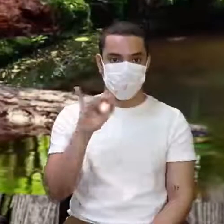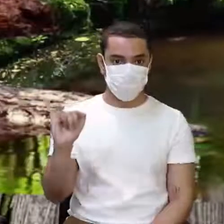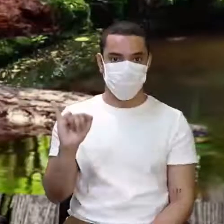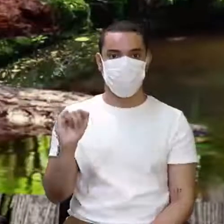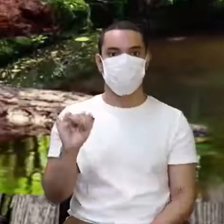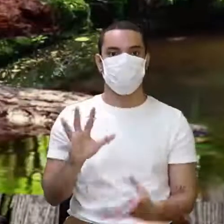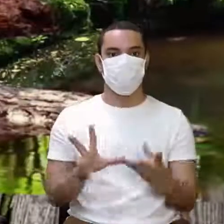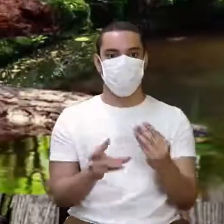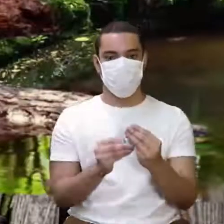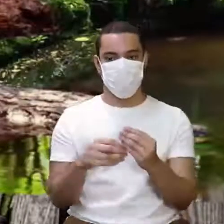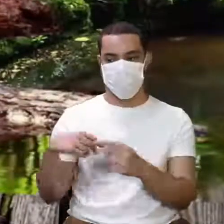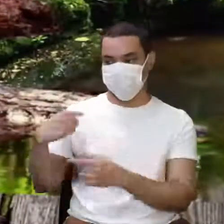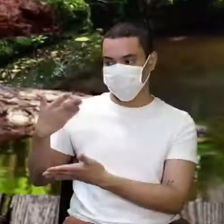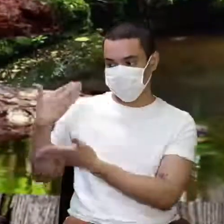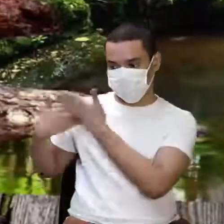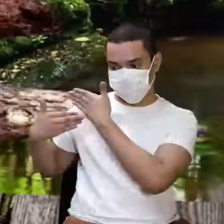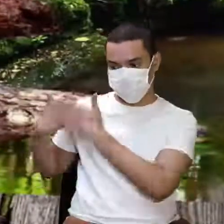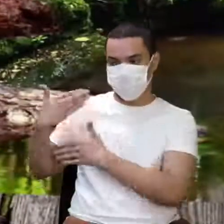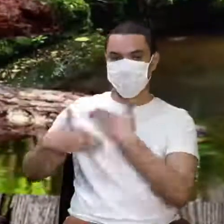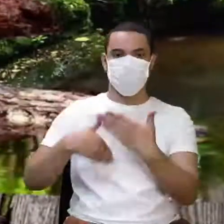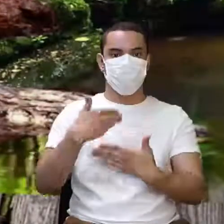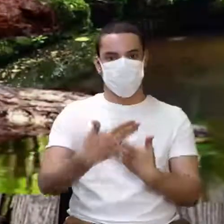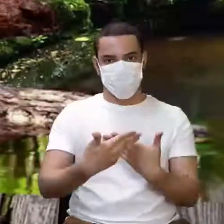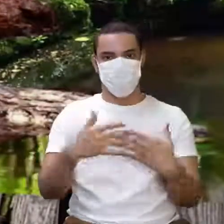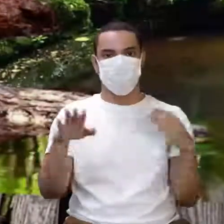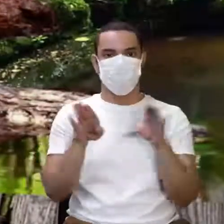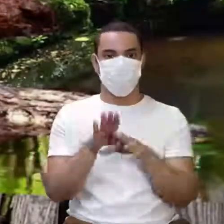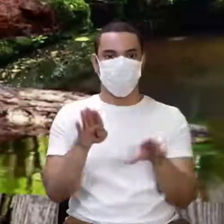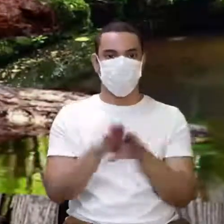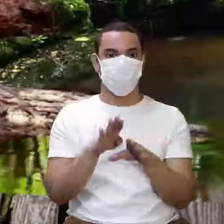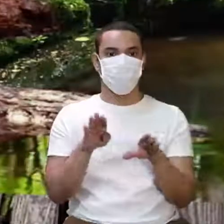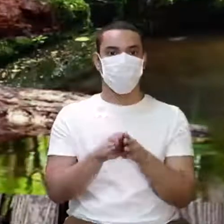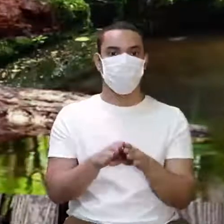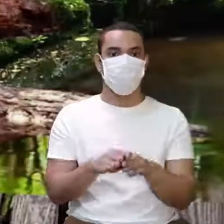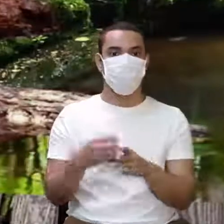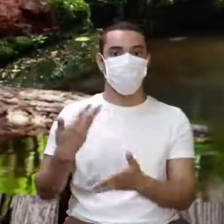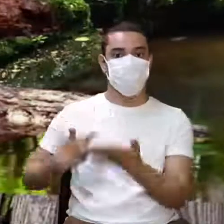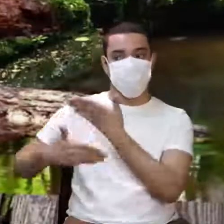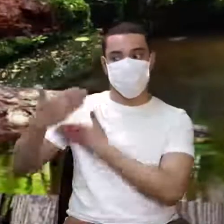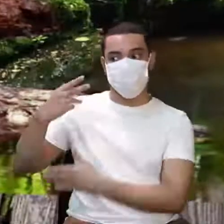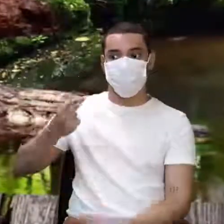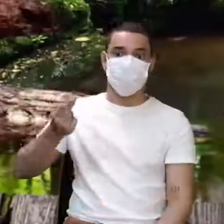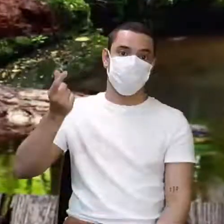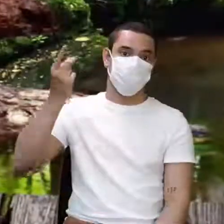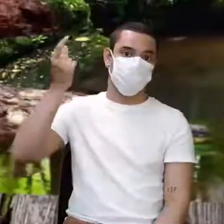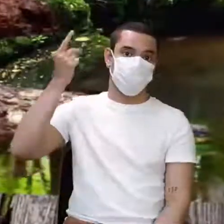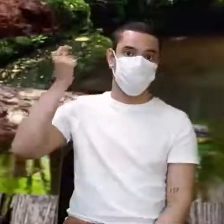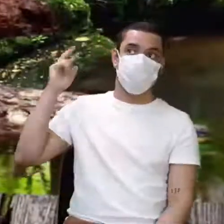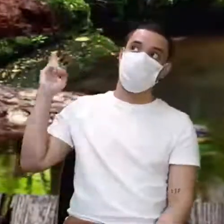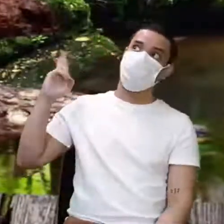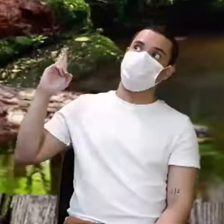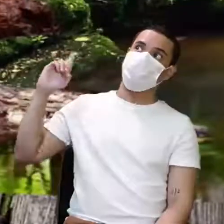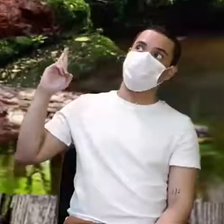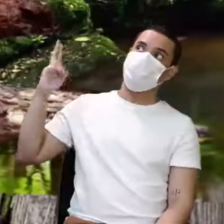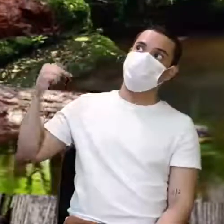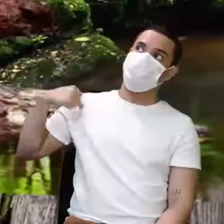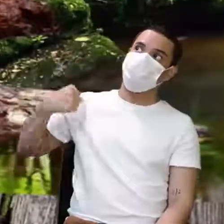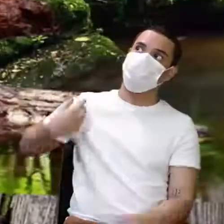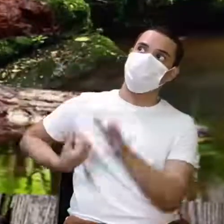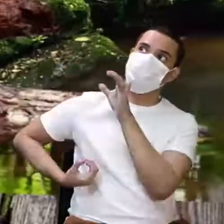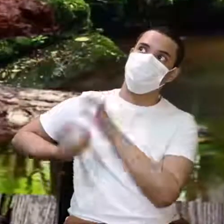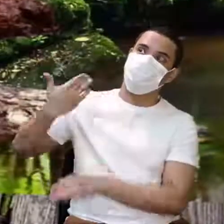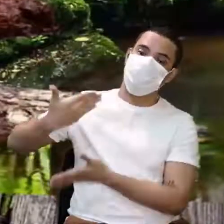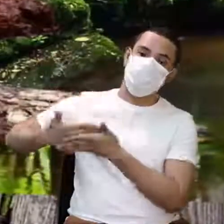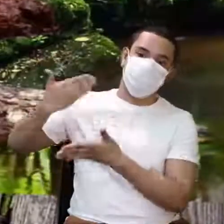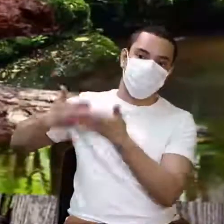abordar ancestralidade e descendência. Ancestralidade de quem você é oriundo, quem foi ou que